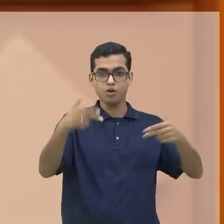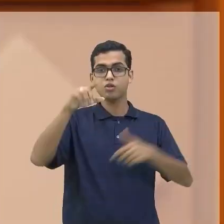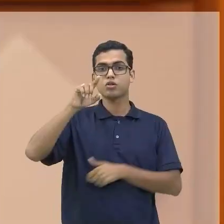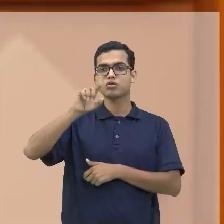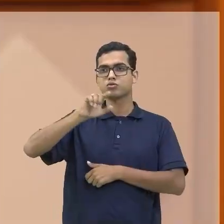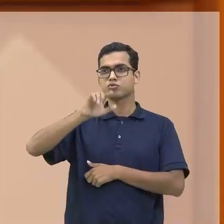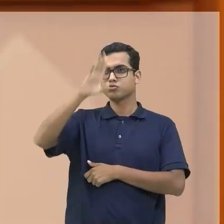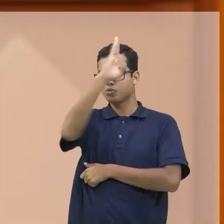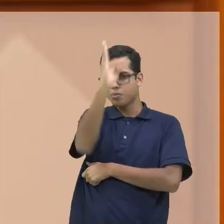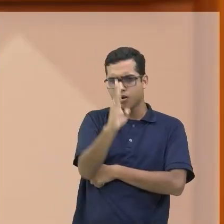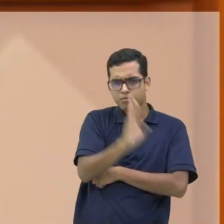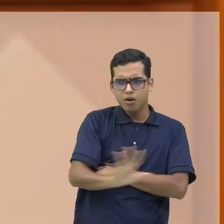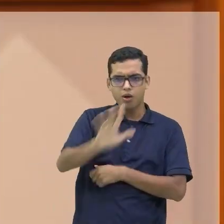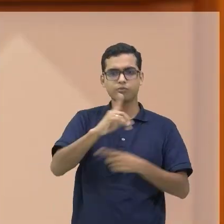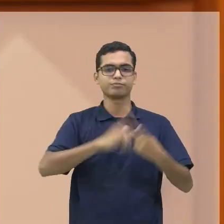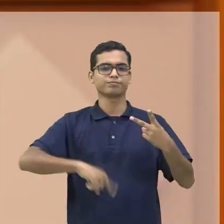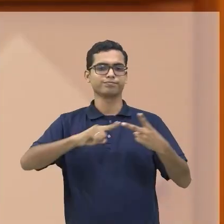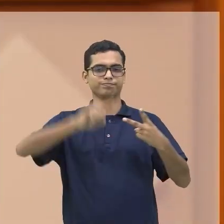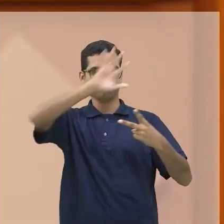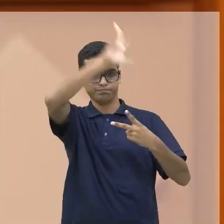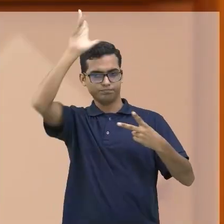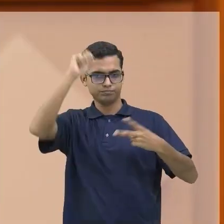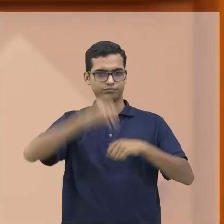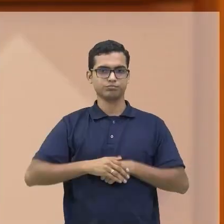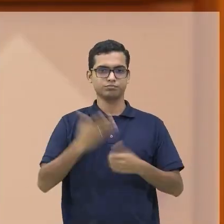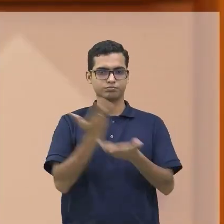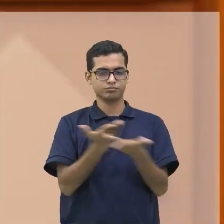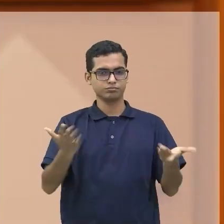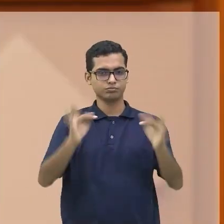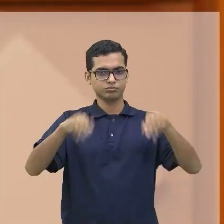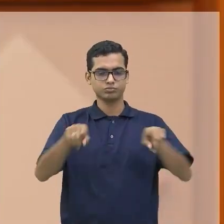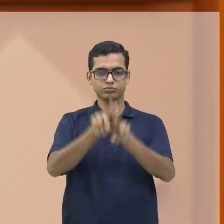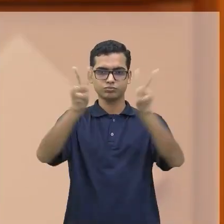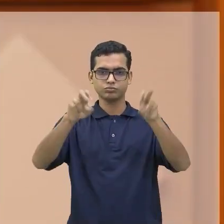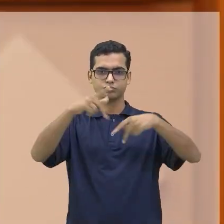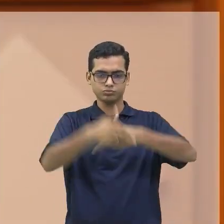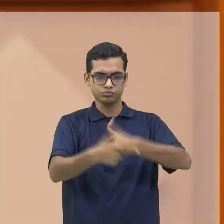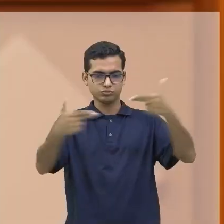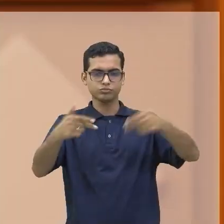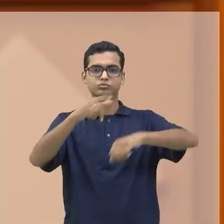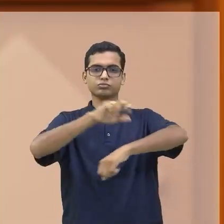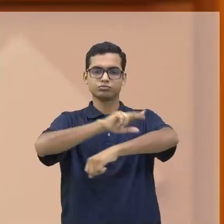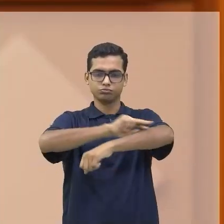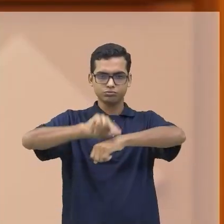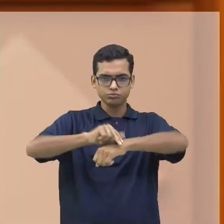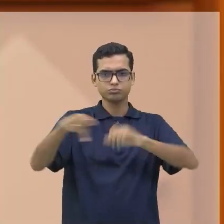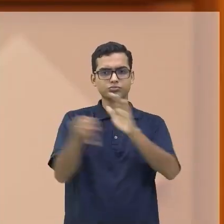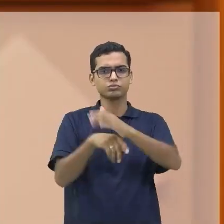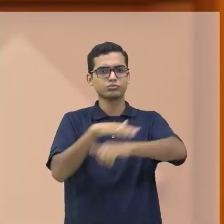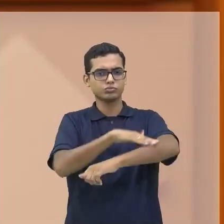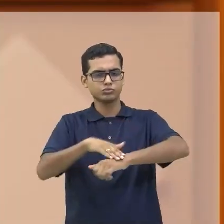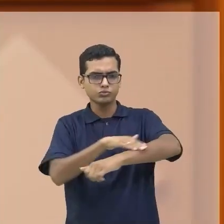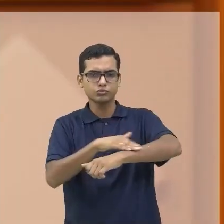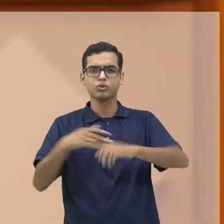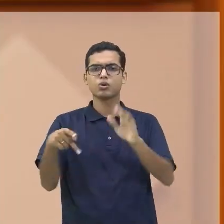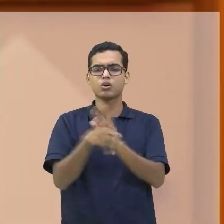do Brasil, como do Amazonas. Esta foi a nossa aula sobre a diversidade étnica do nosso estado do